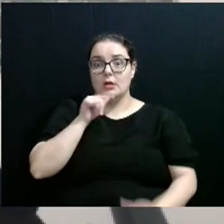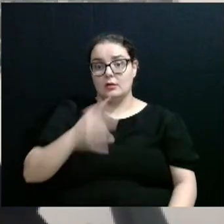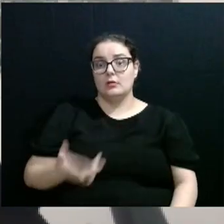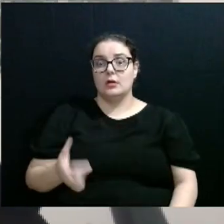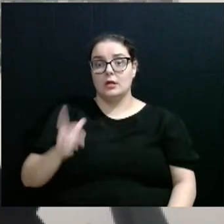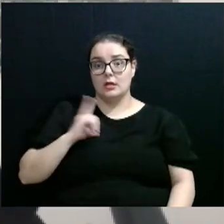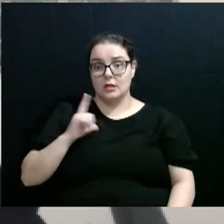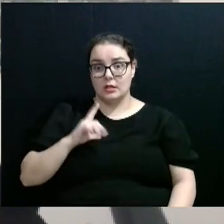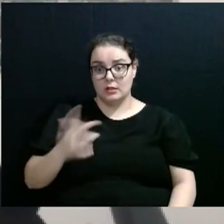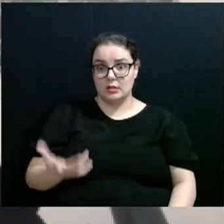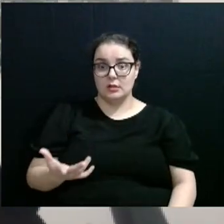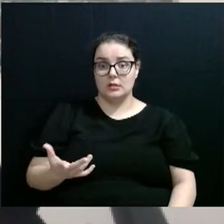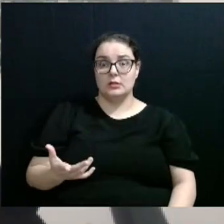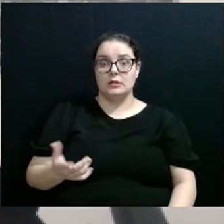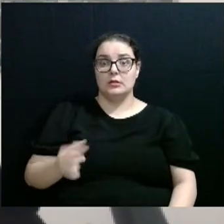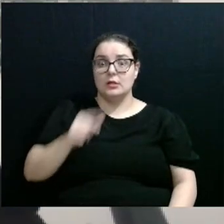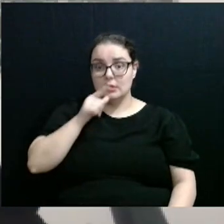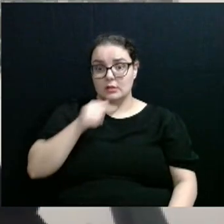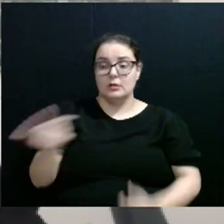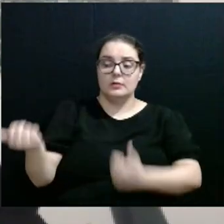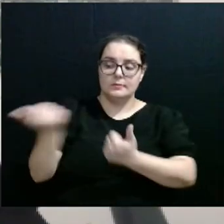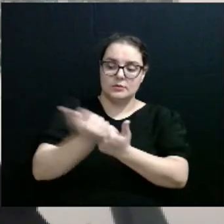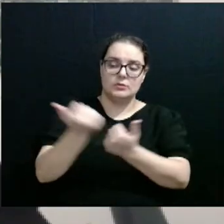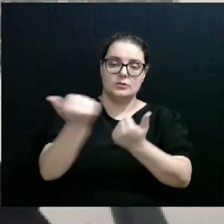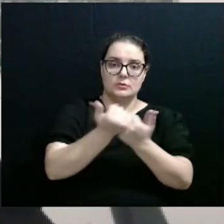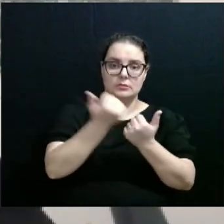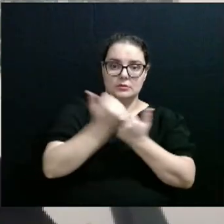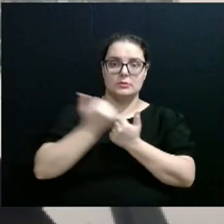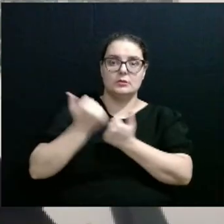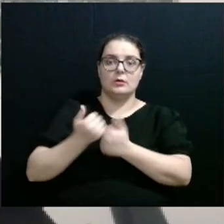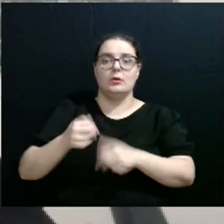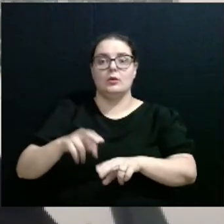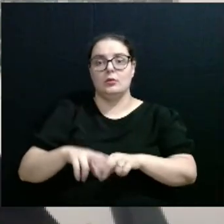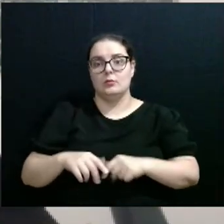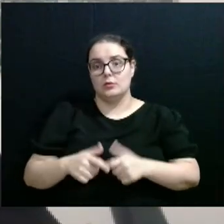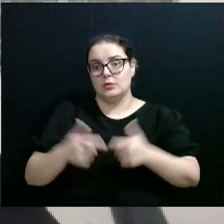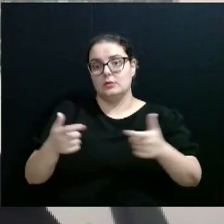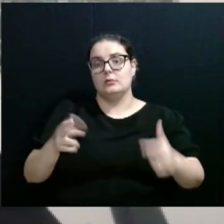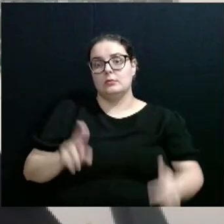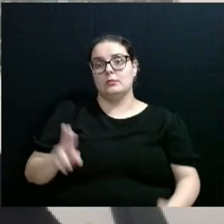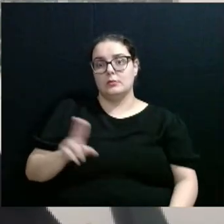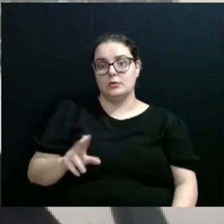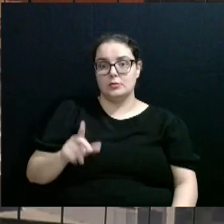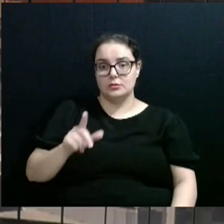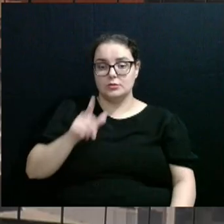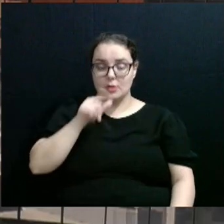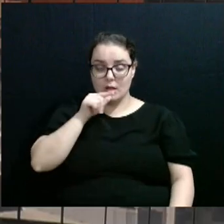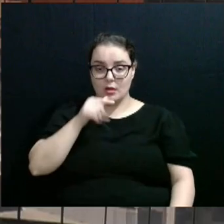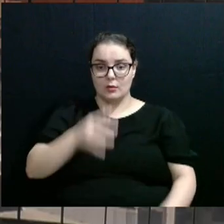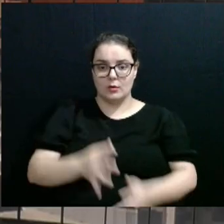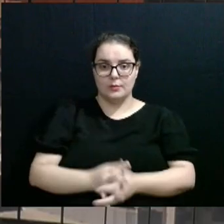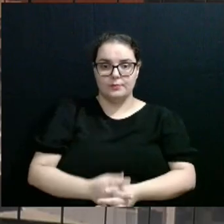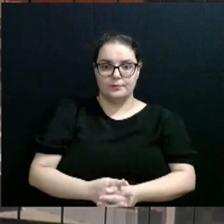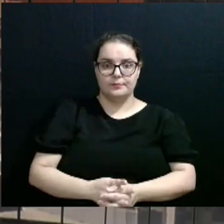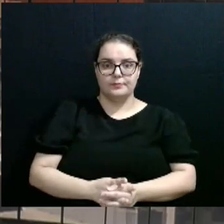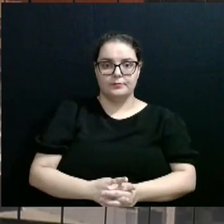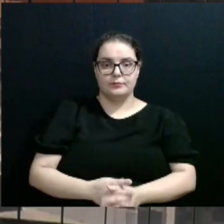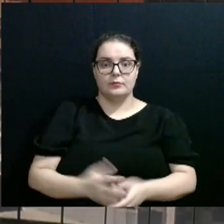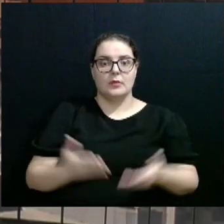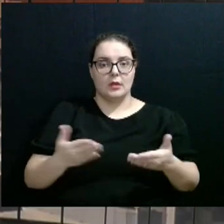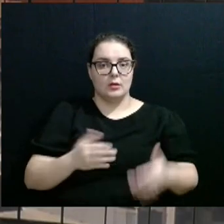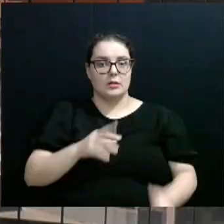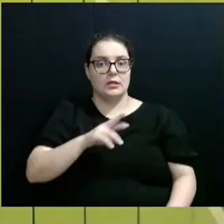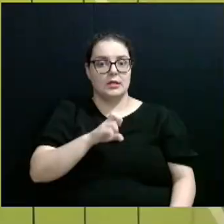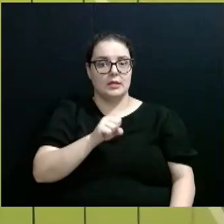sempre sendo substituída, e por isso você tem esse maior consumo de água. Sim, agora esse resfriamento,